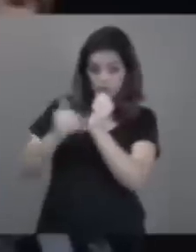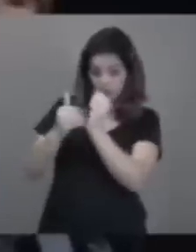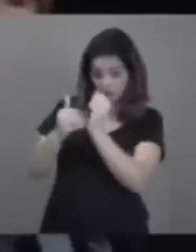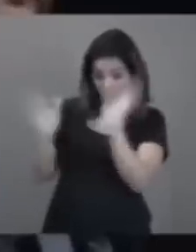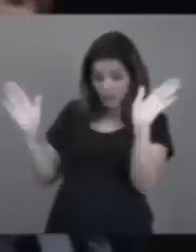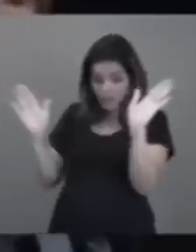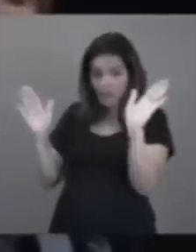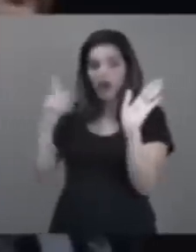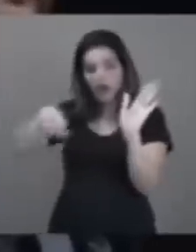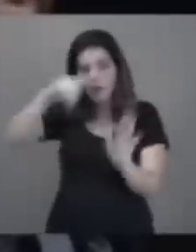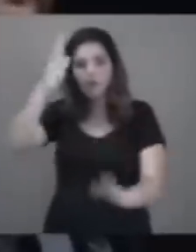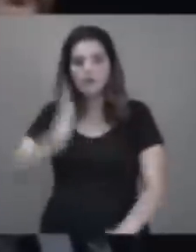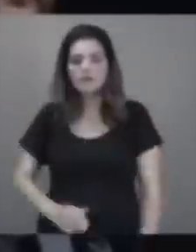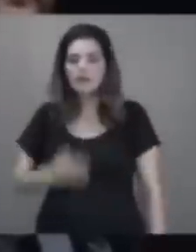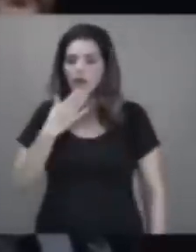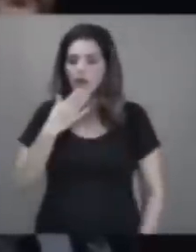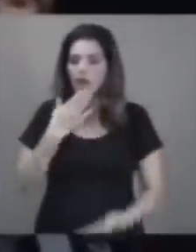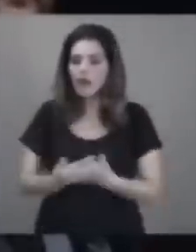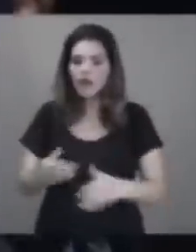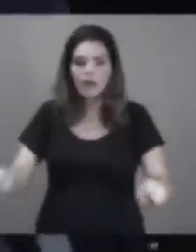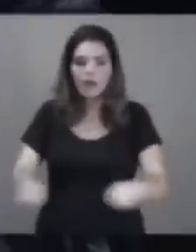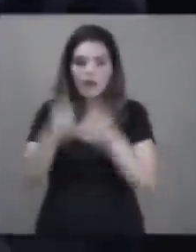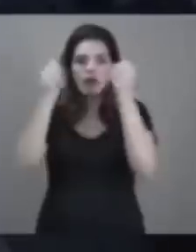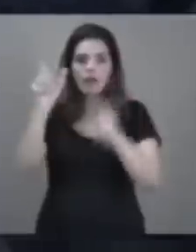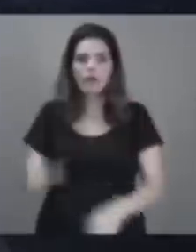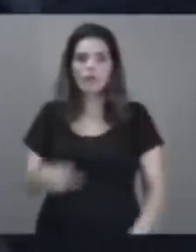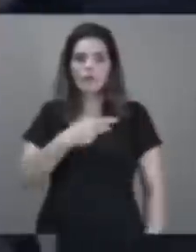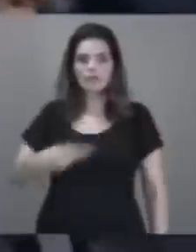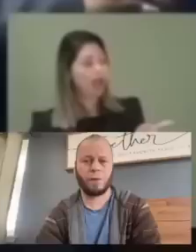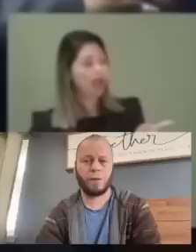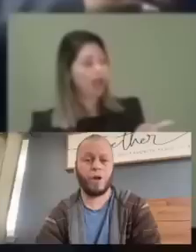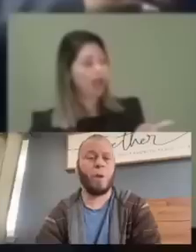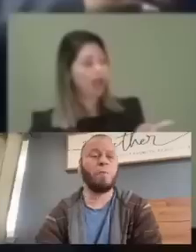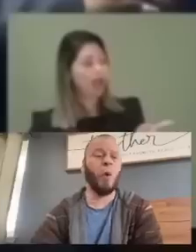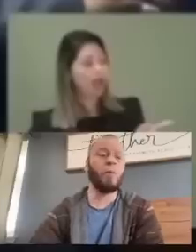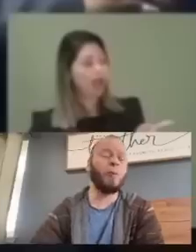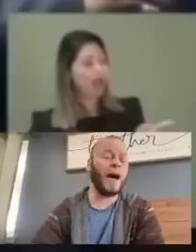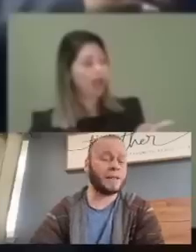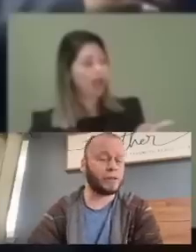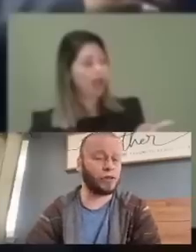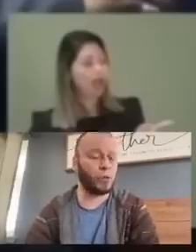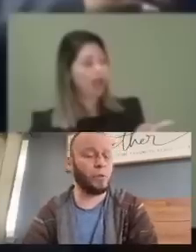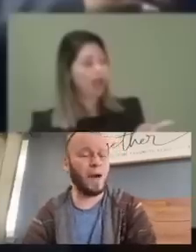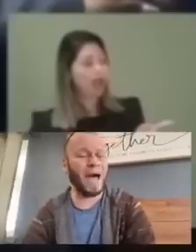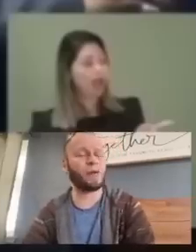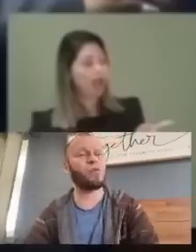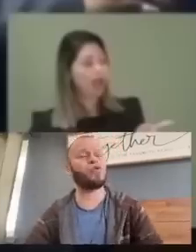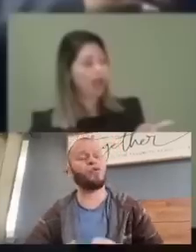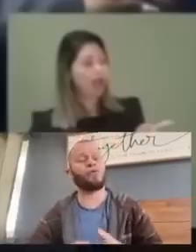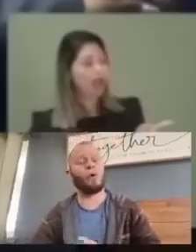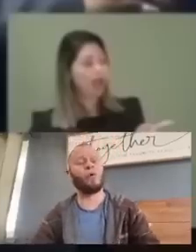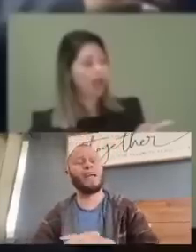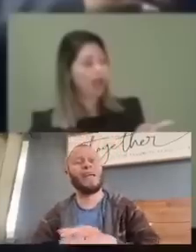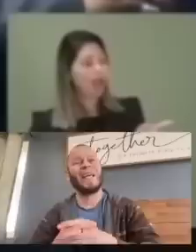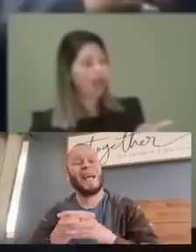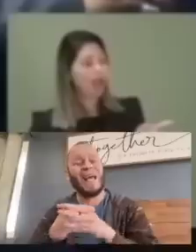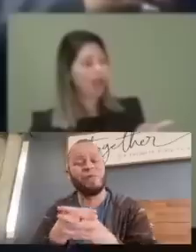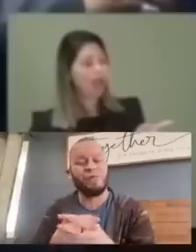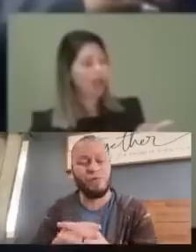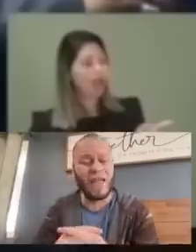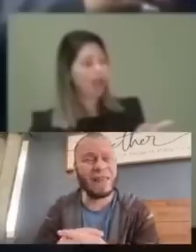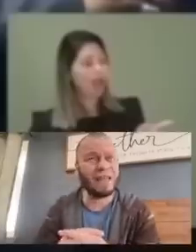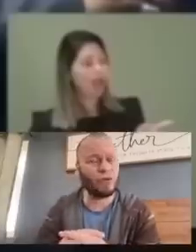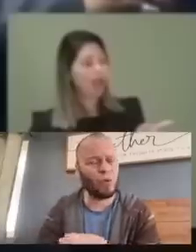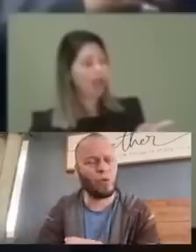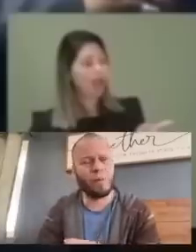a república vai cair porque o presidente não tem como continuar no cargo bombástico Marcos do Val